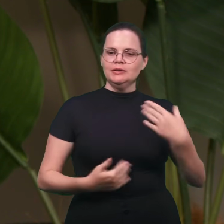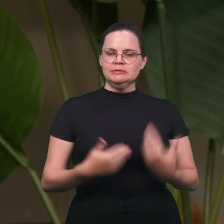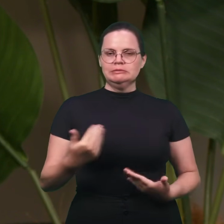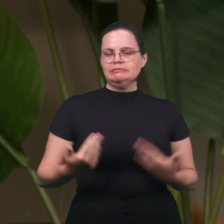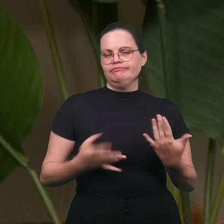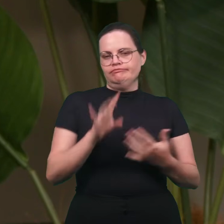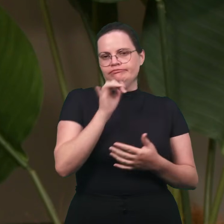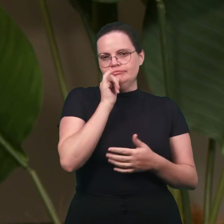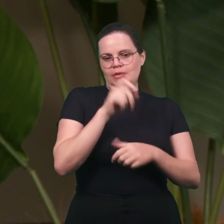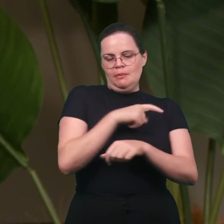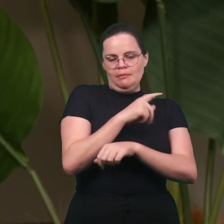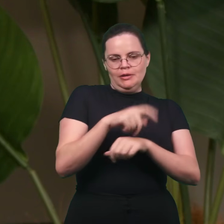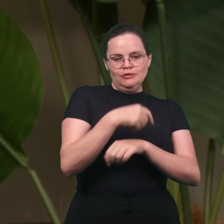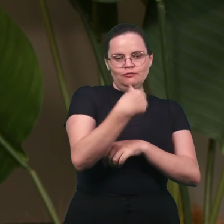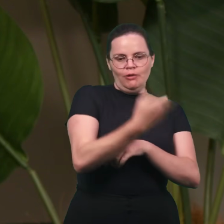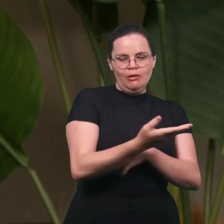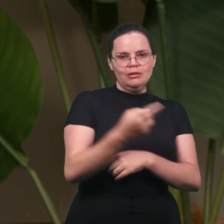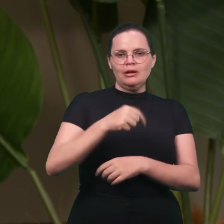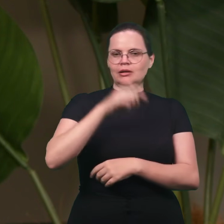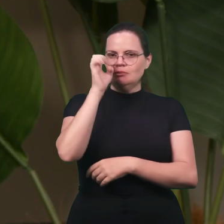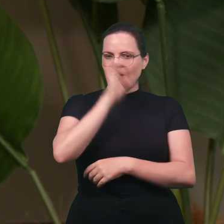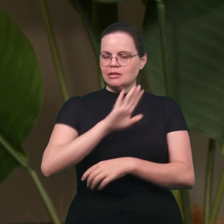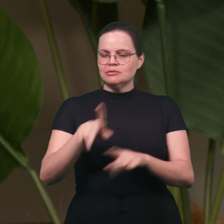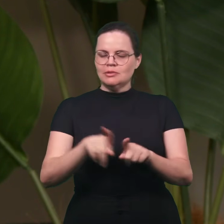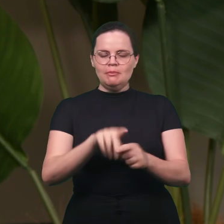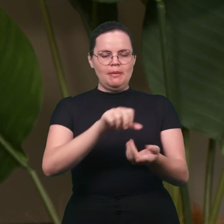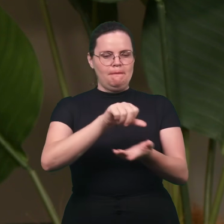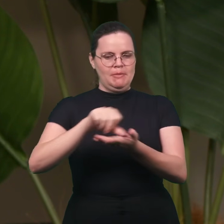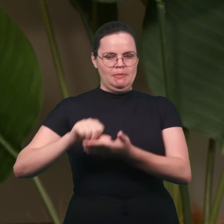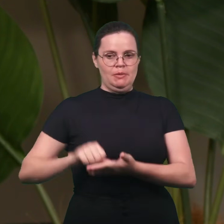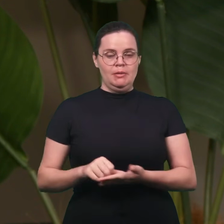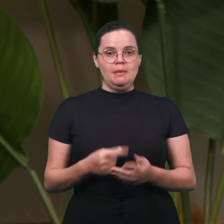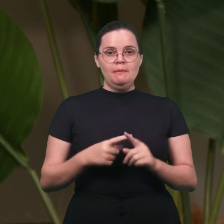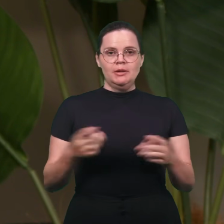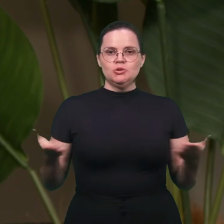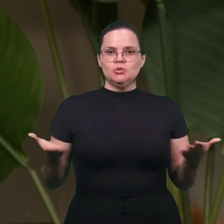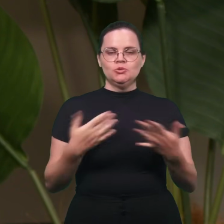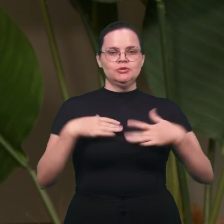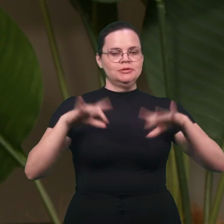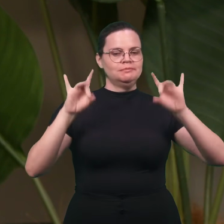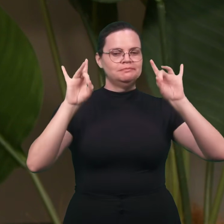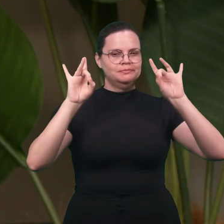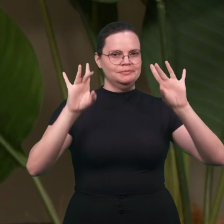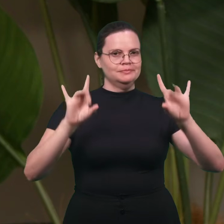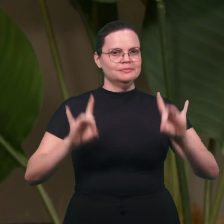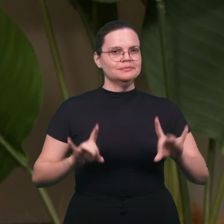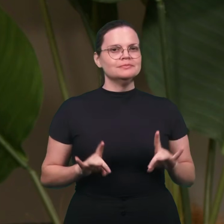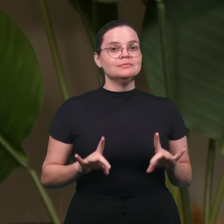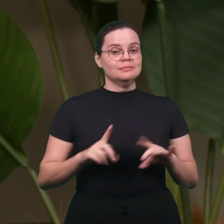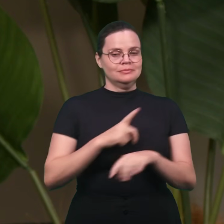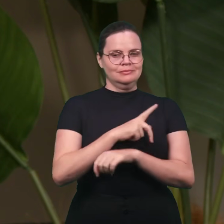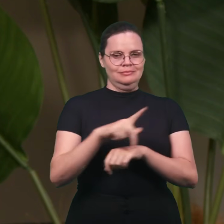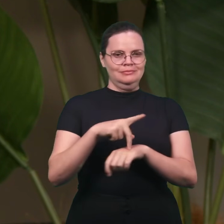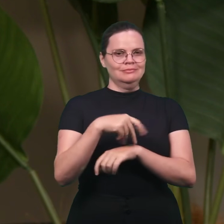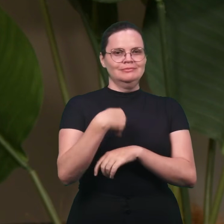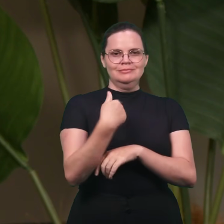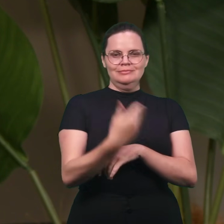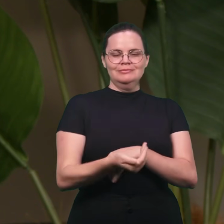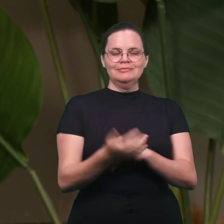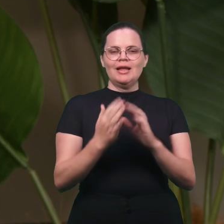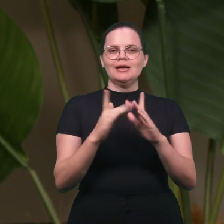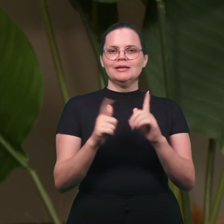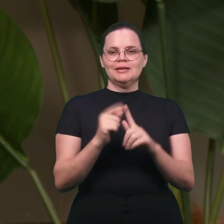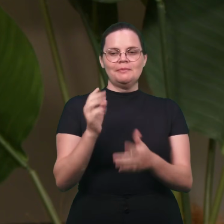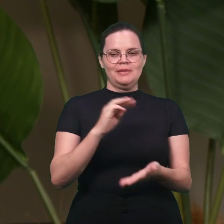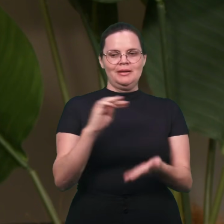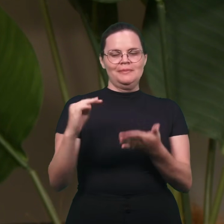especial, que vai ser uma surpresa, hein? Nós temos um especial, um país do exterior, a Igreja Cristã